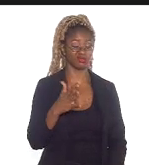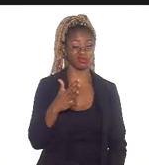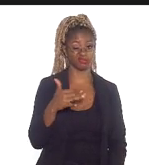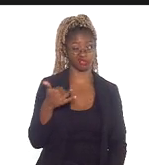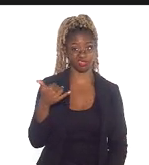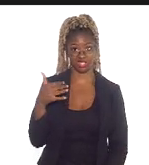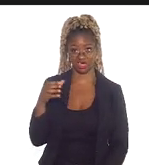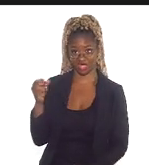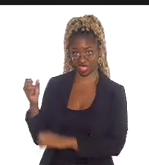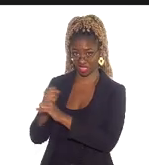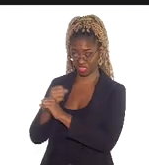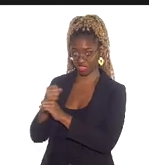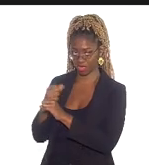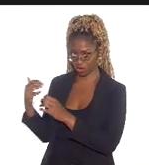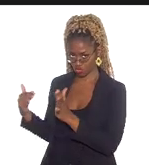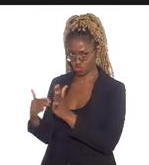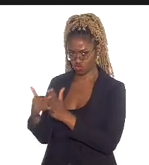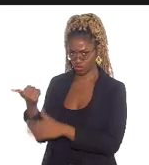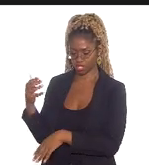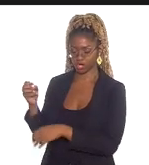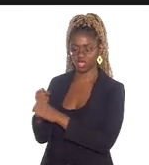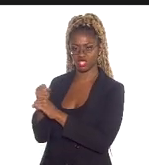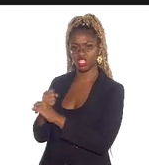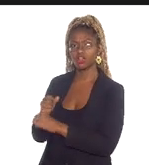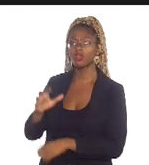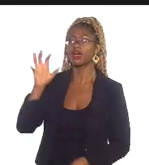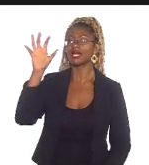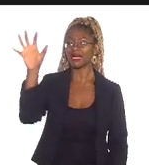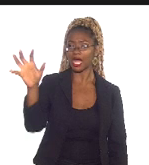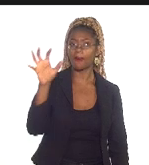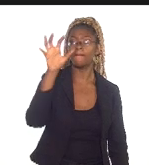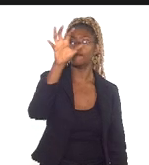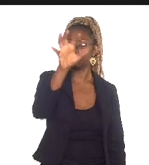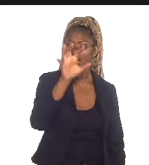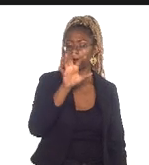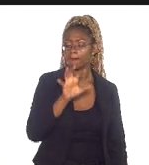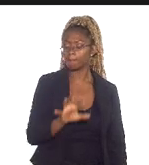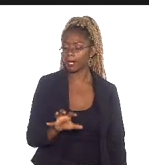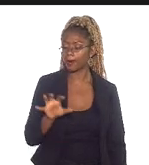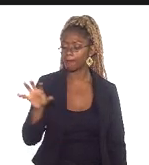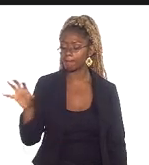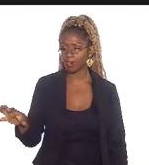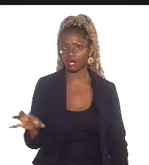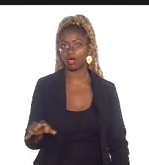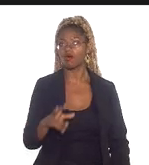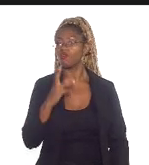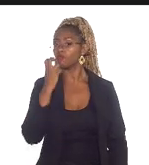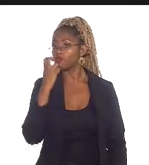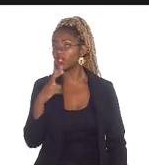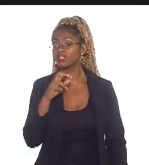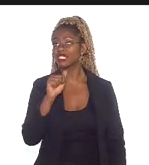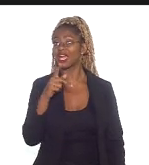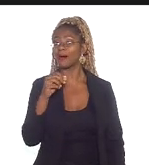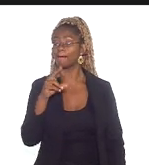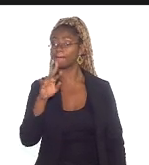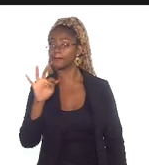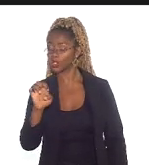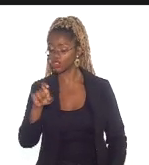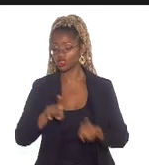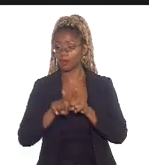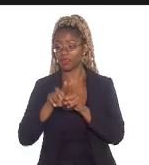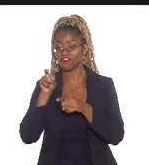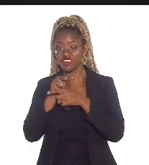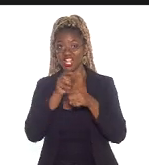por campo, uma vez que o aporte e a fiscalização é realizada campo a campo,